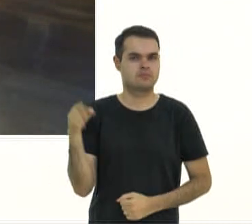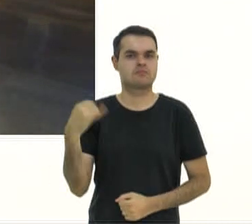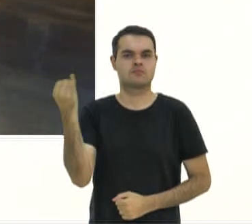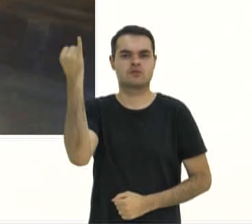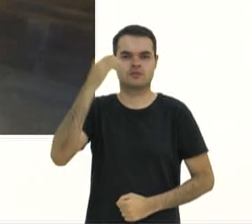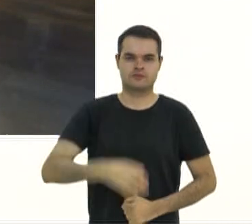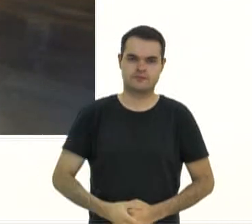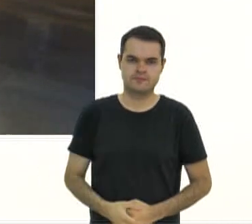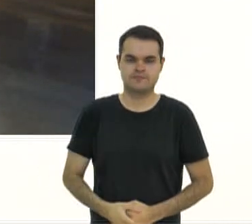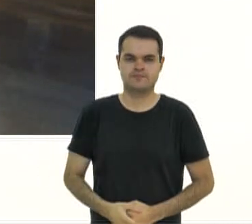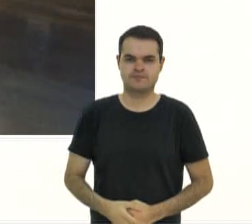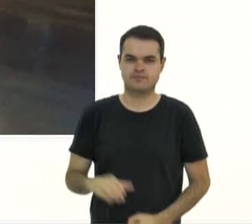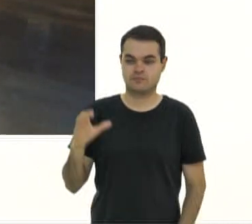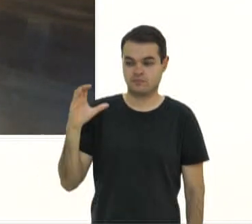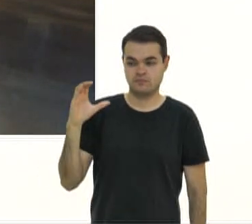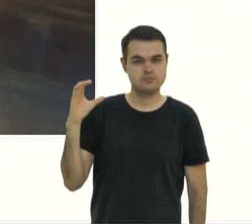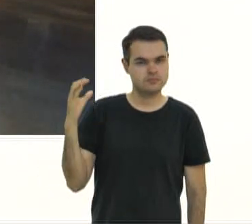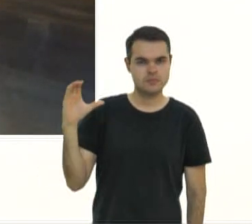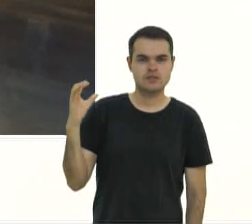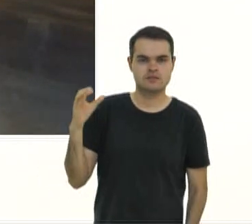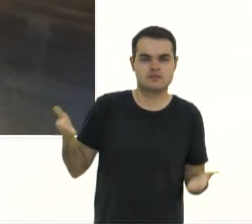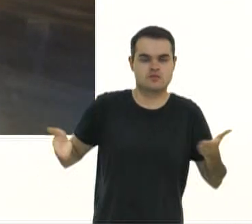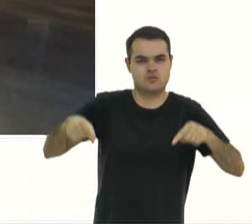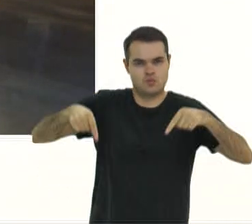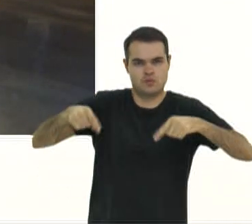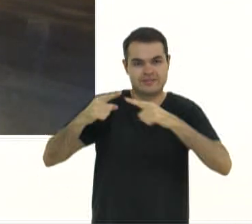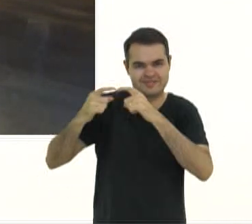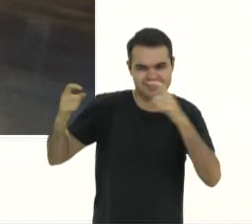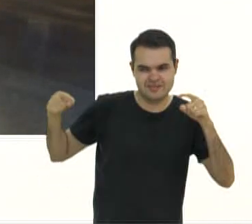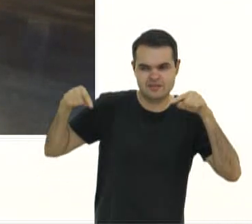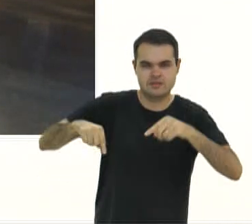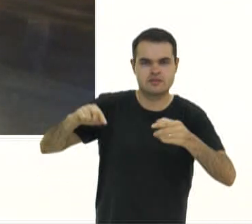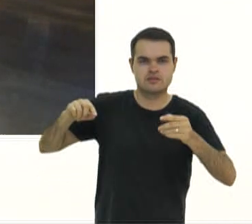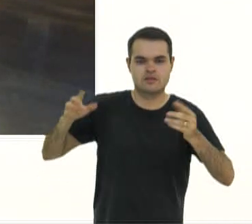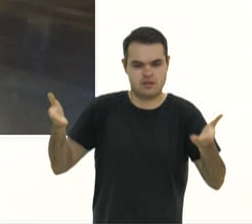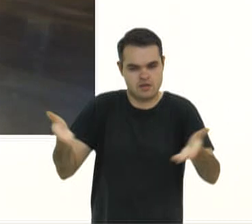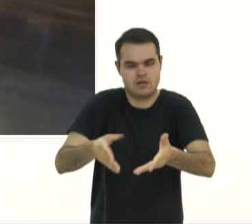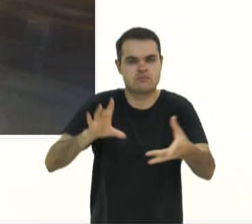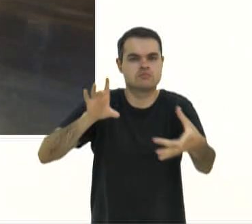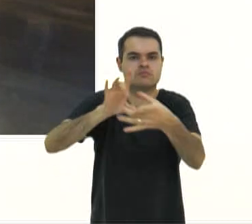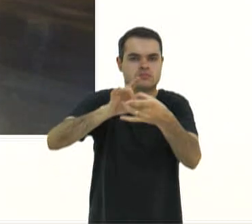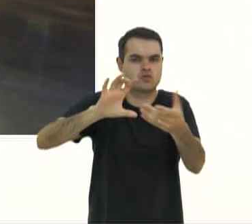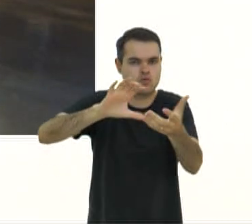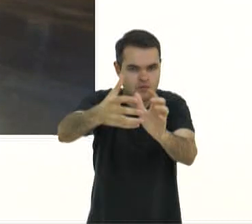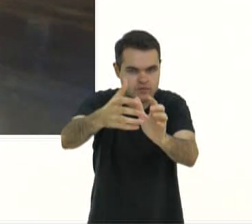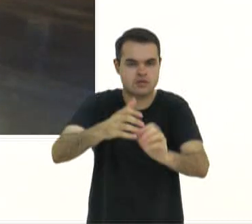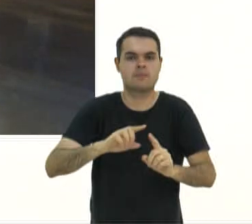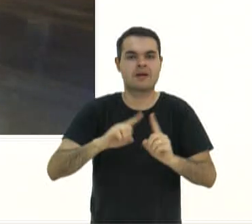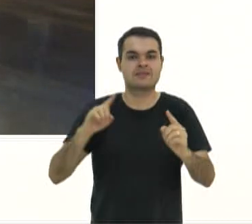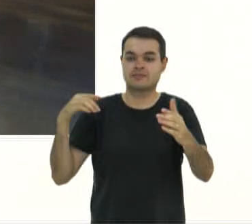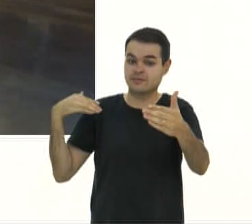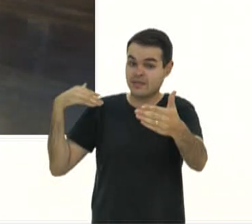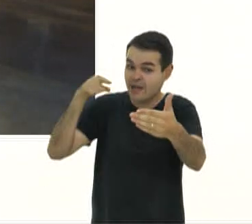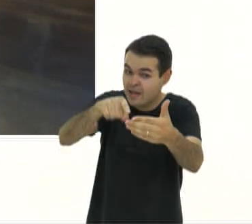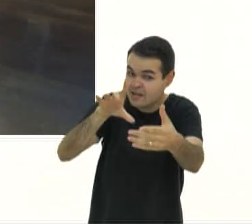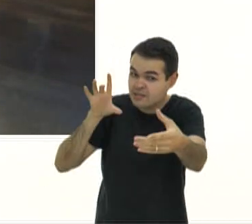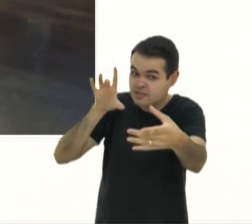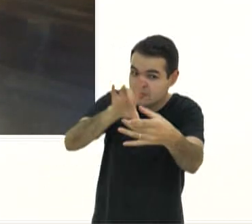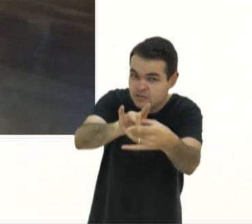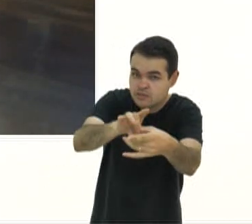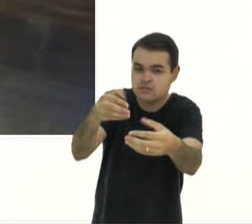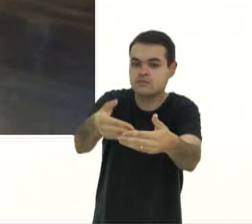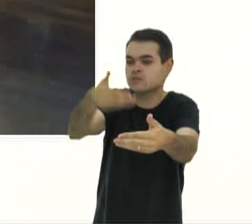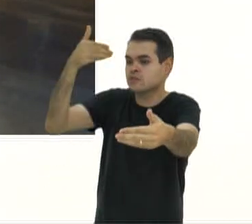A ciência atual, ela pensa e se refere a conversões, mas até nós chegarmos aí tem um